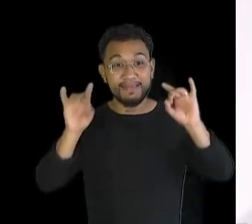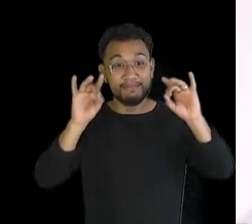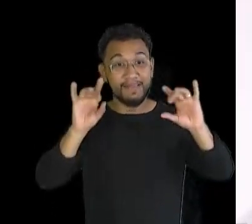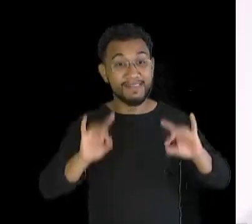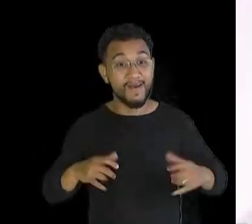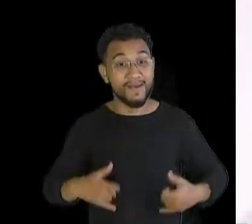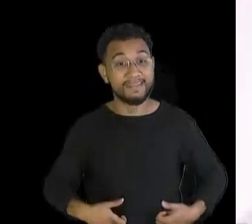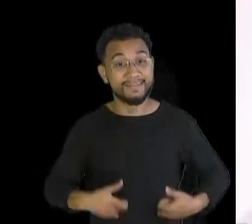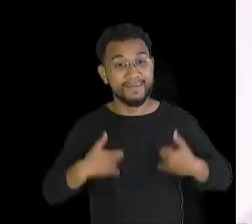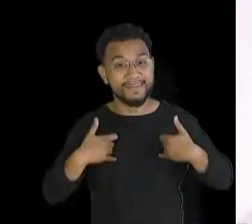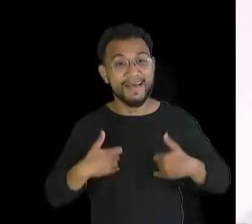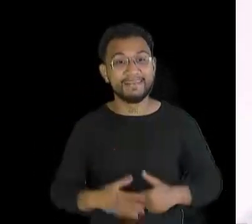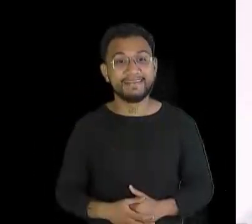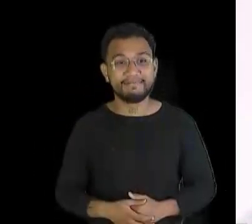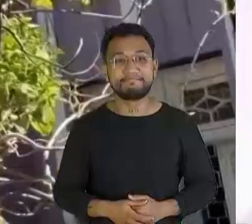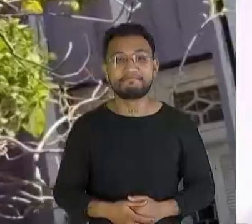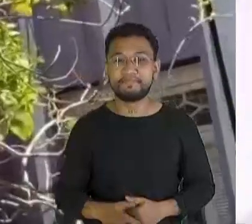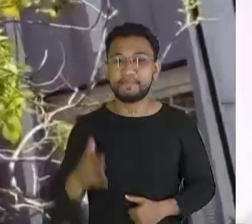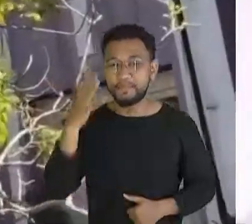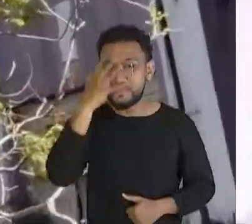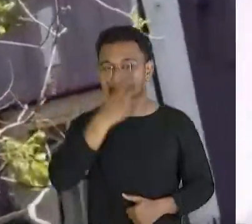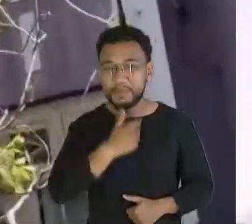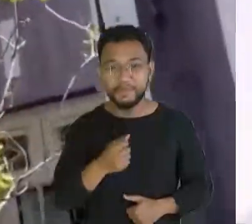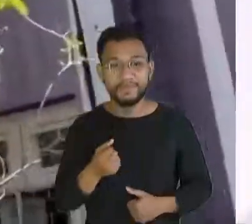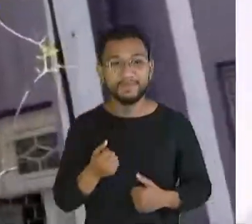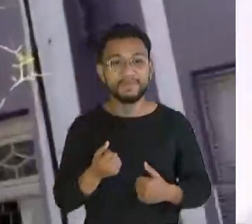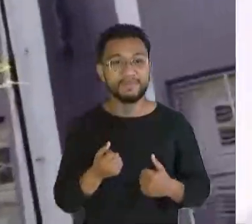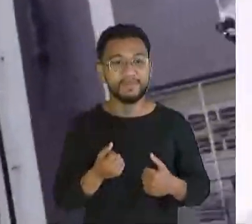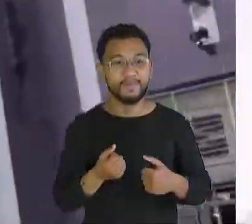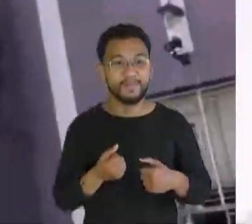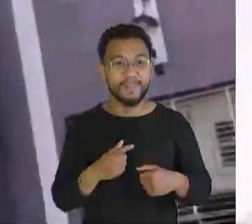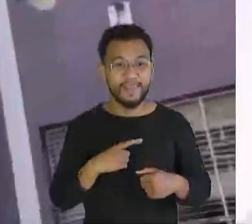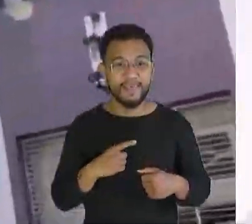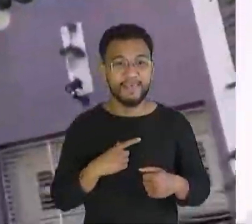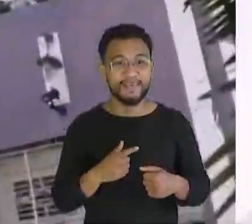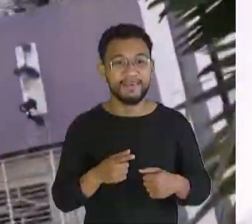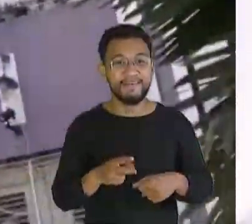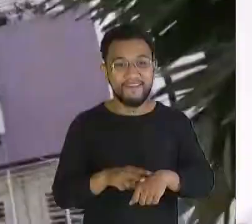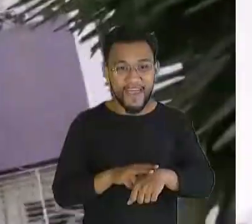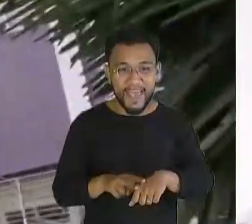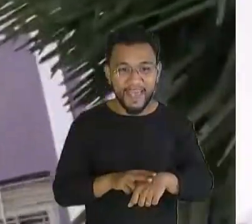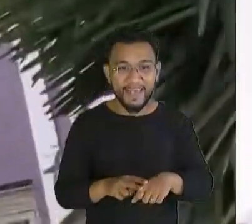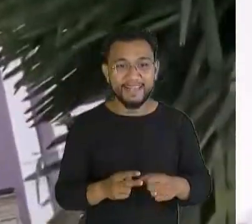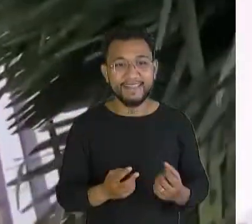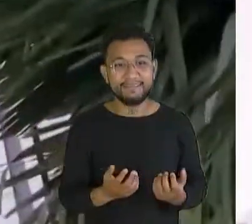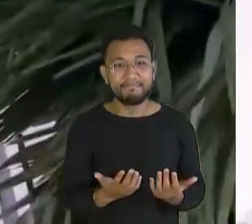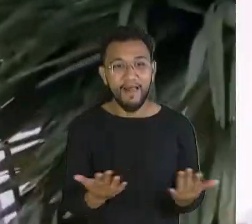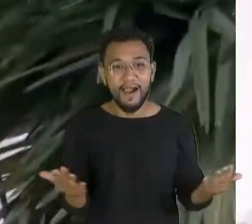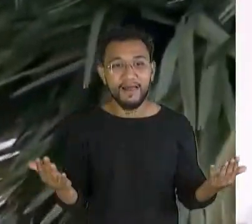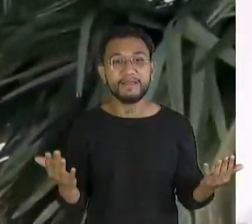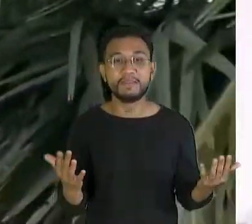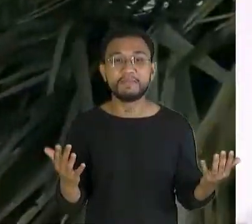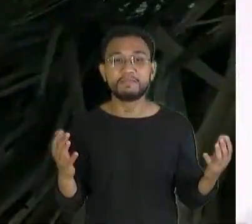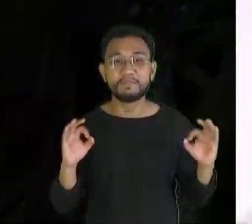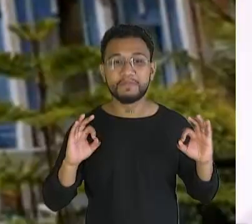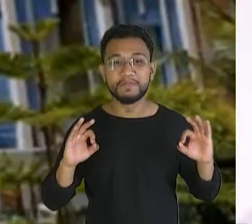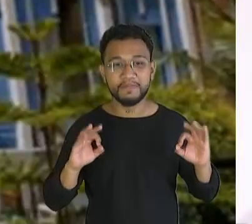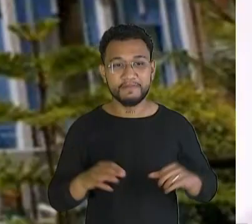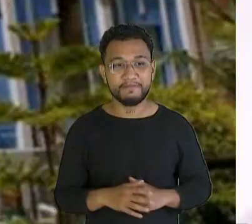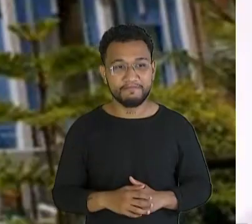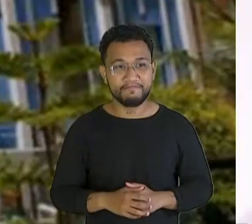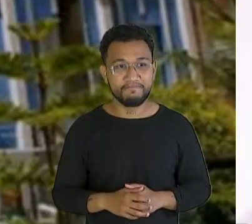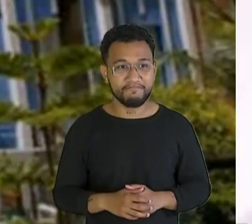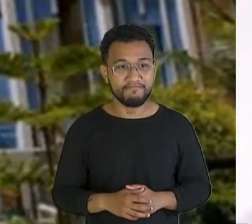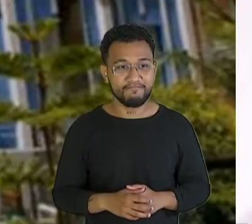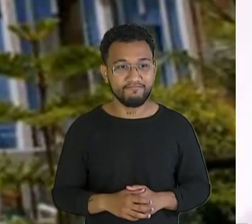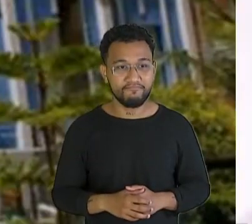Legal. Bem, tem um verde bonito, aí o jardim, e aí é de dia. De dia. Casa do Estudante, tá aí a